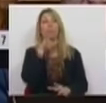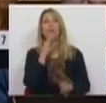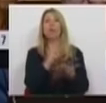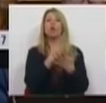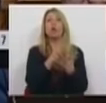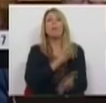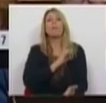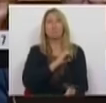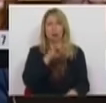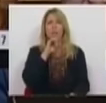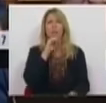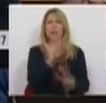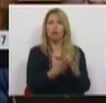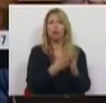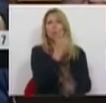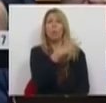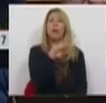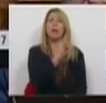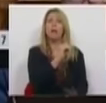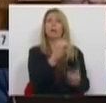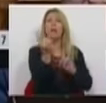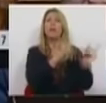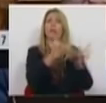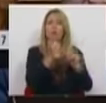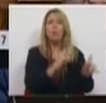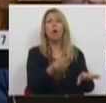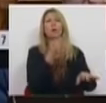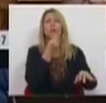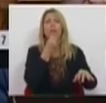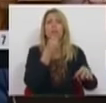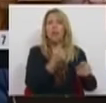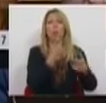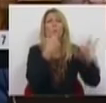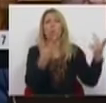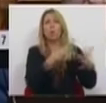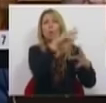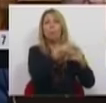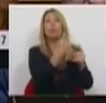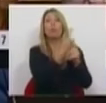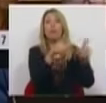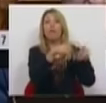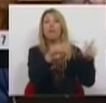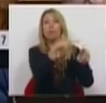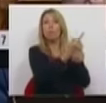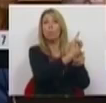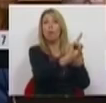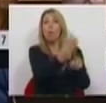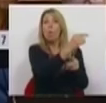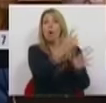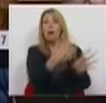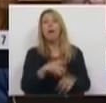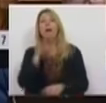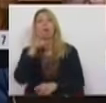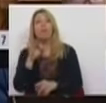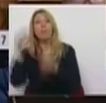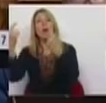consegue deduzir no IRS o transporte, a refeição e tudo mais, porque tudo vem apenas numa fatura. Uma família que tem um filho numa escola pública tem